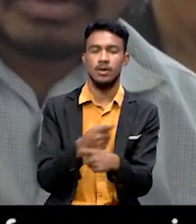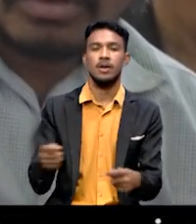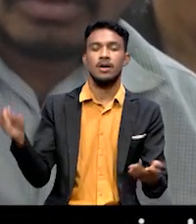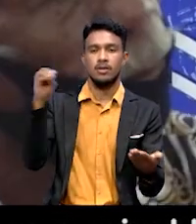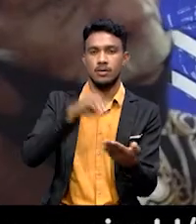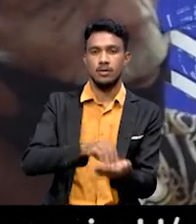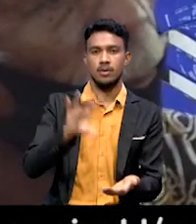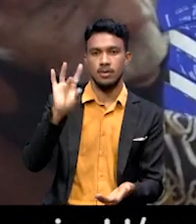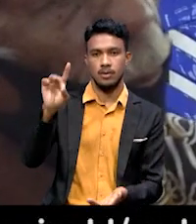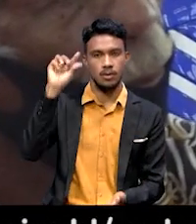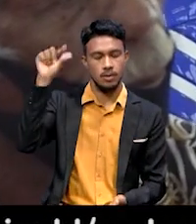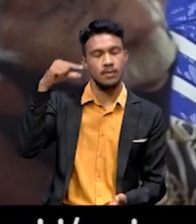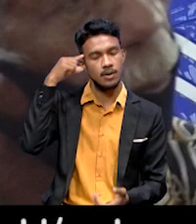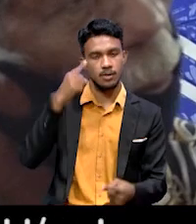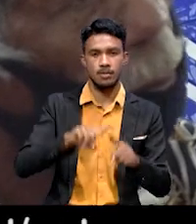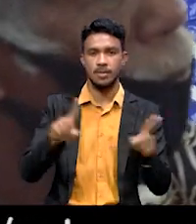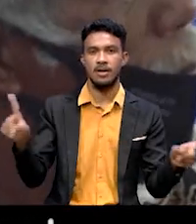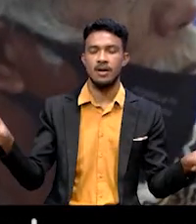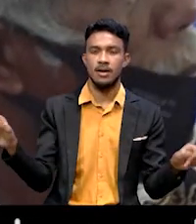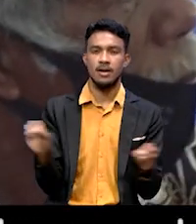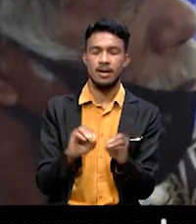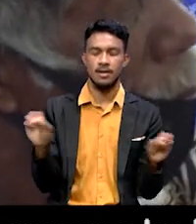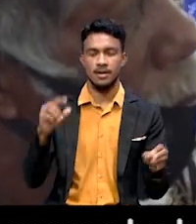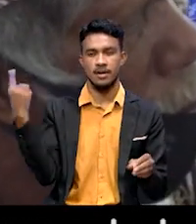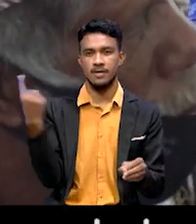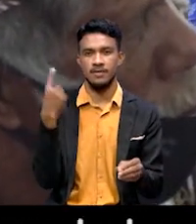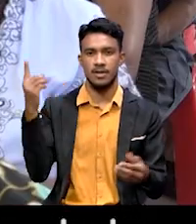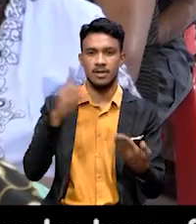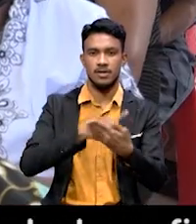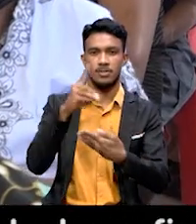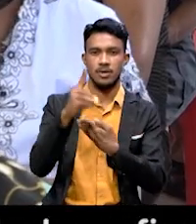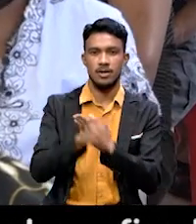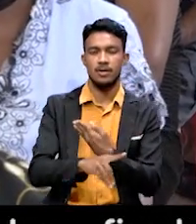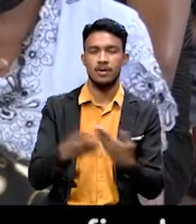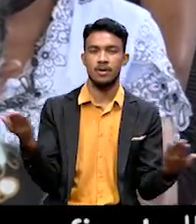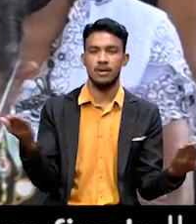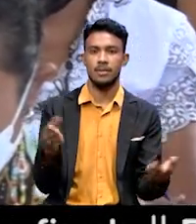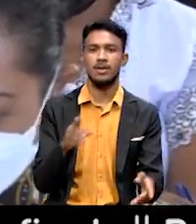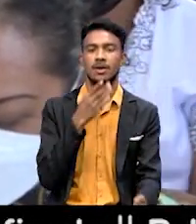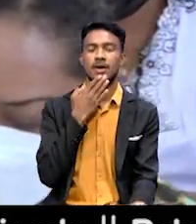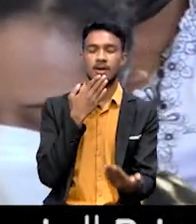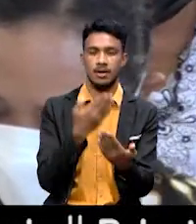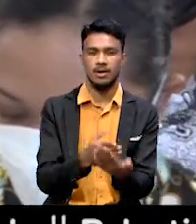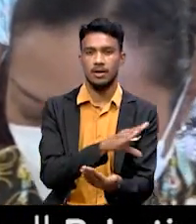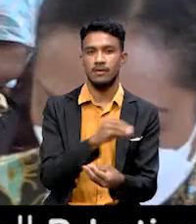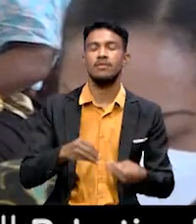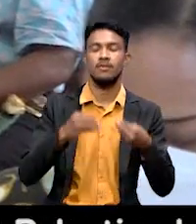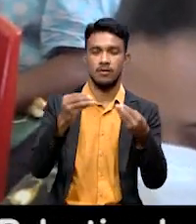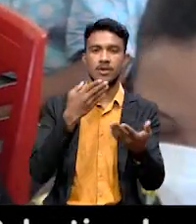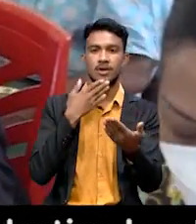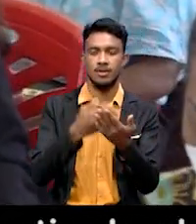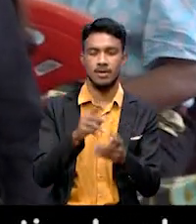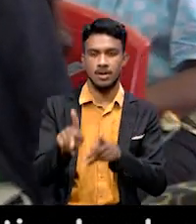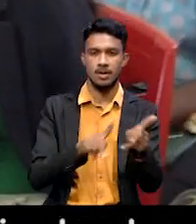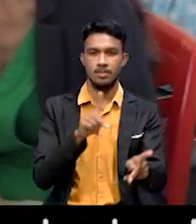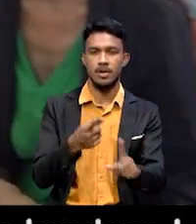governo mai be la ia na fatim desenvolvimento ira nebe adequado pode for benefício ba comunidade